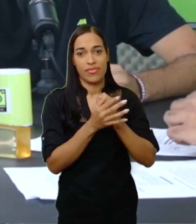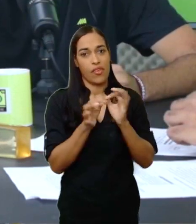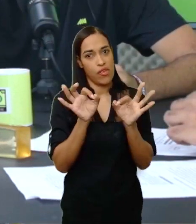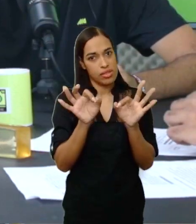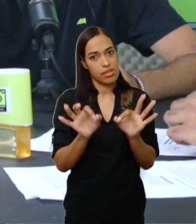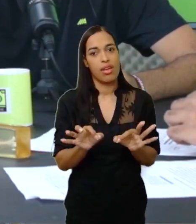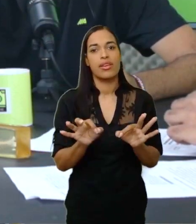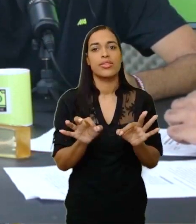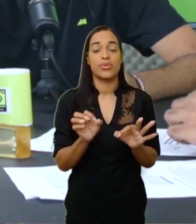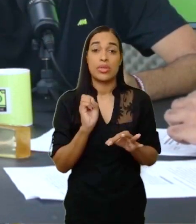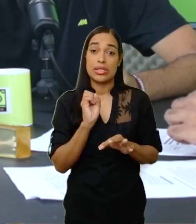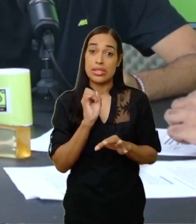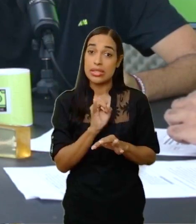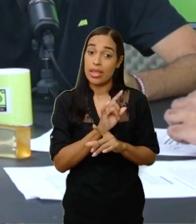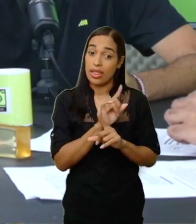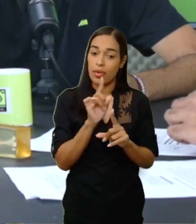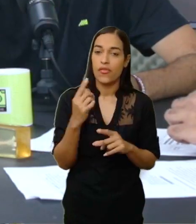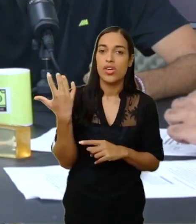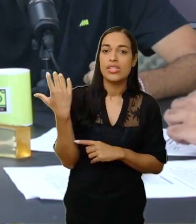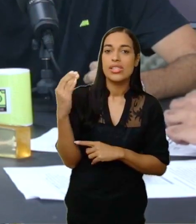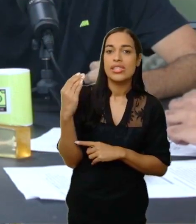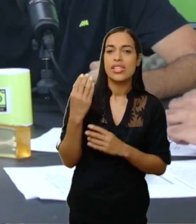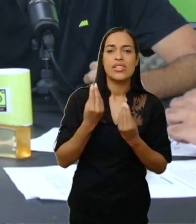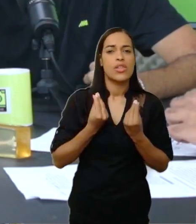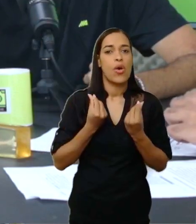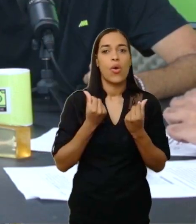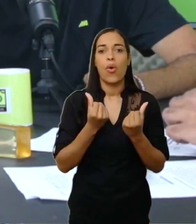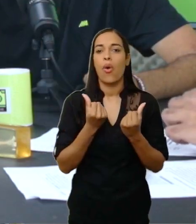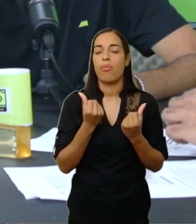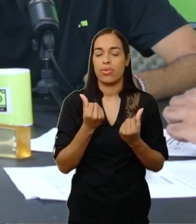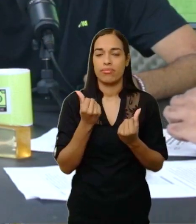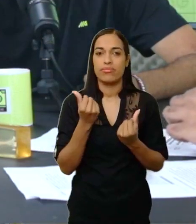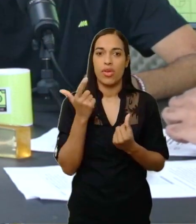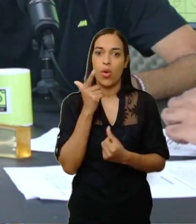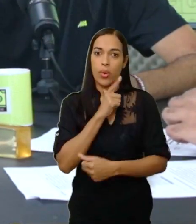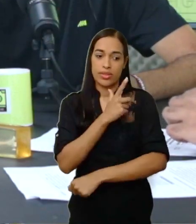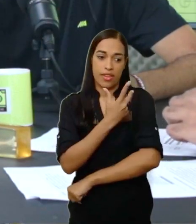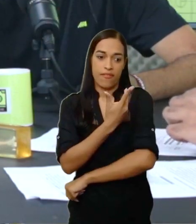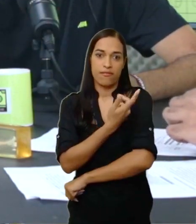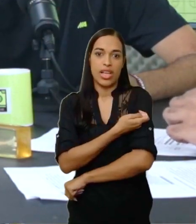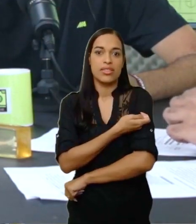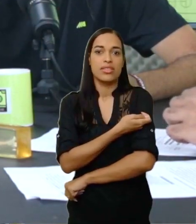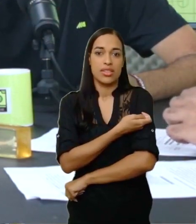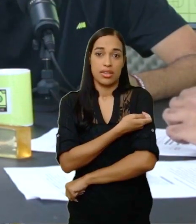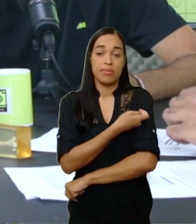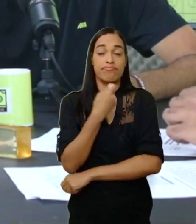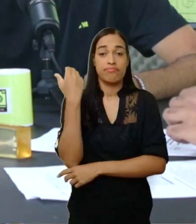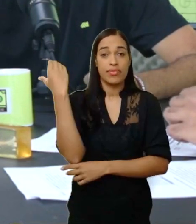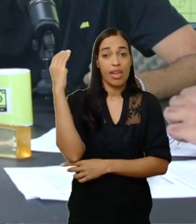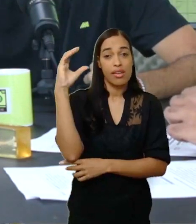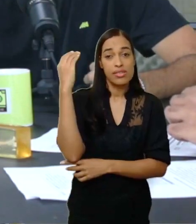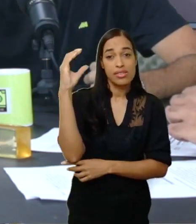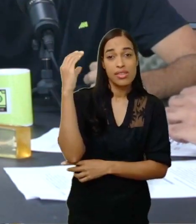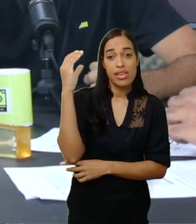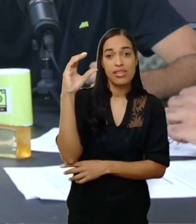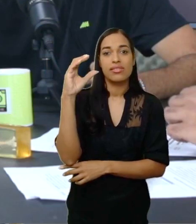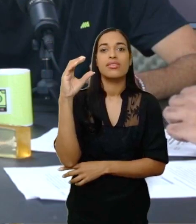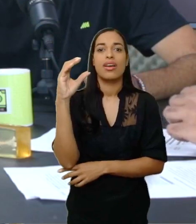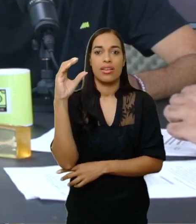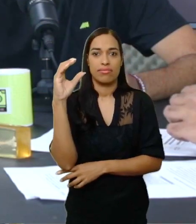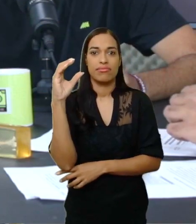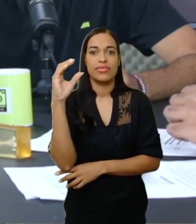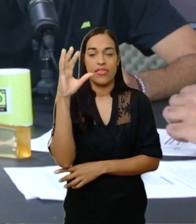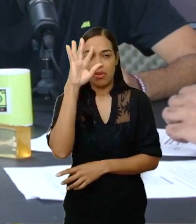né? Se não fosse a ciência, como é que a gente ia chegar à vacina, né? Sim, Então, a ciência, eu acho que inicialmente ela